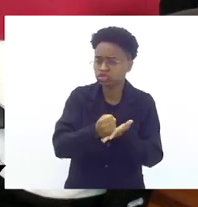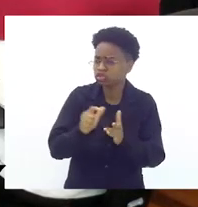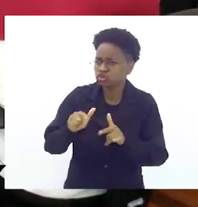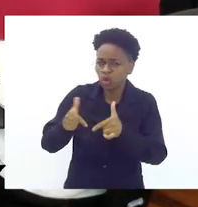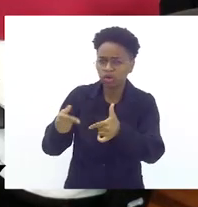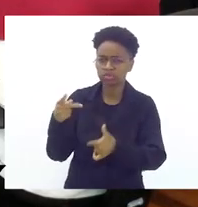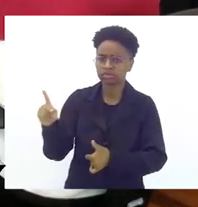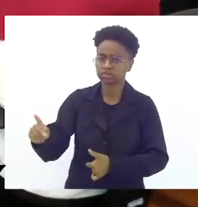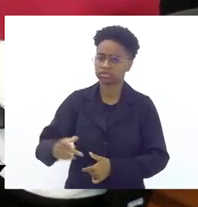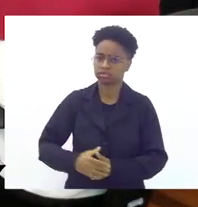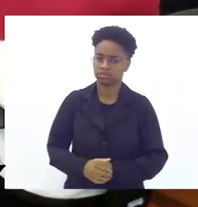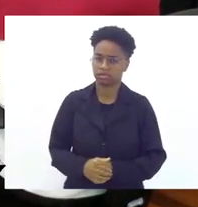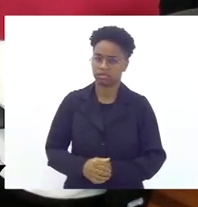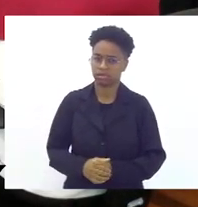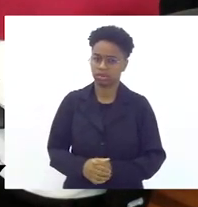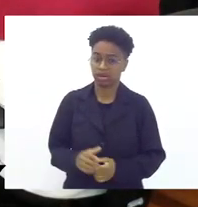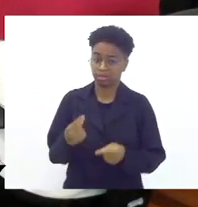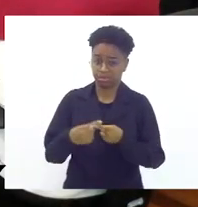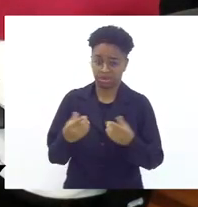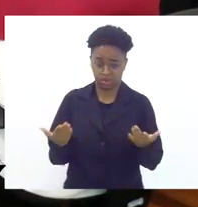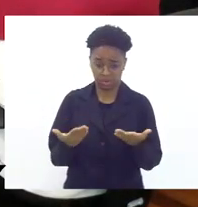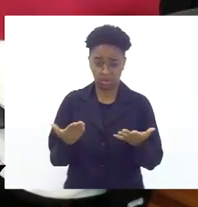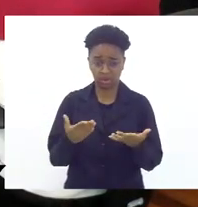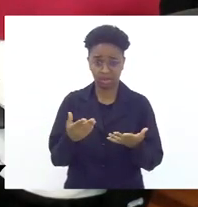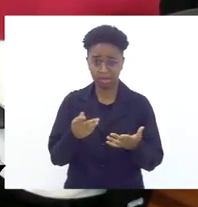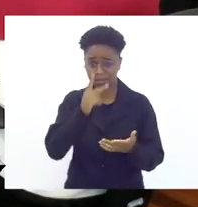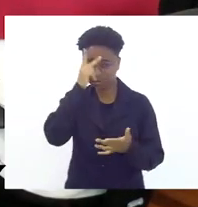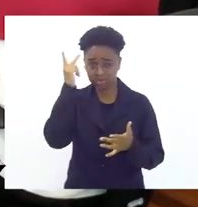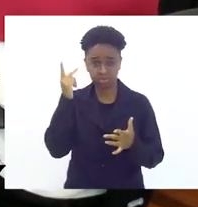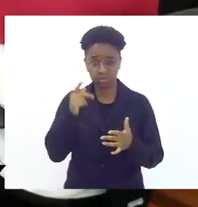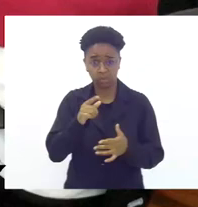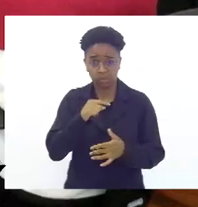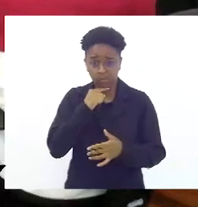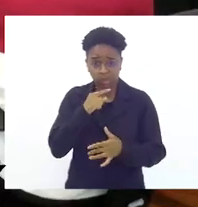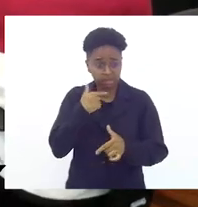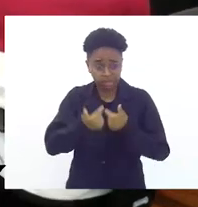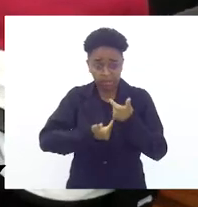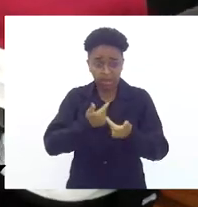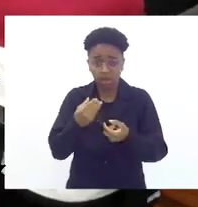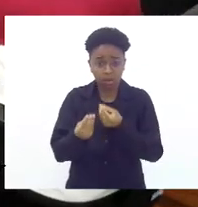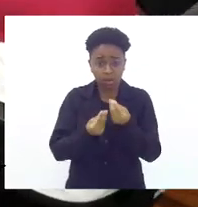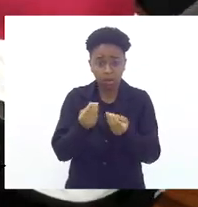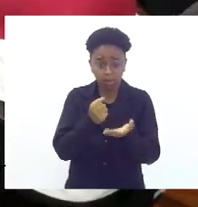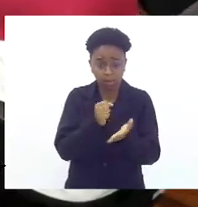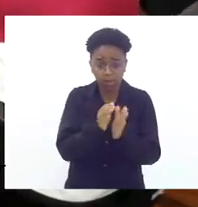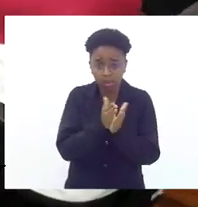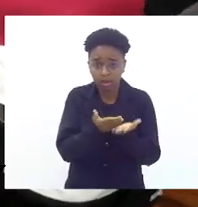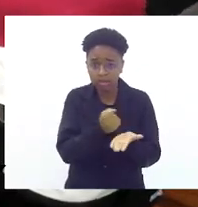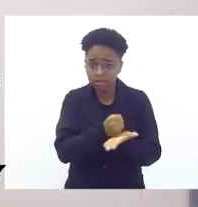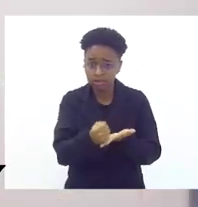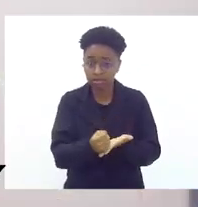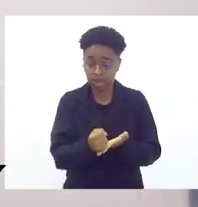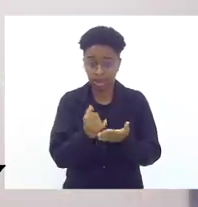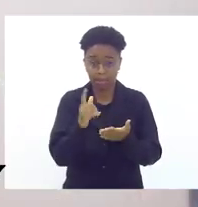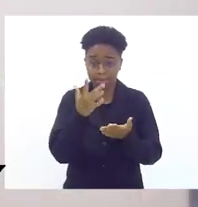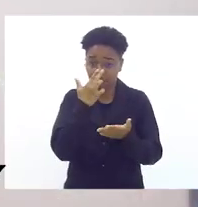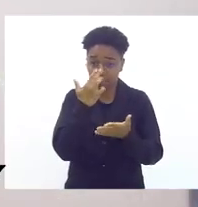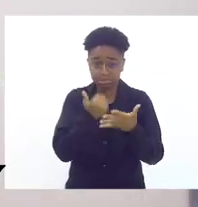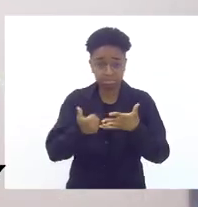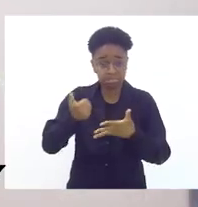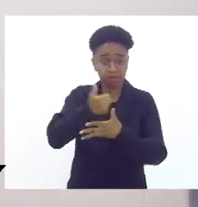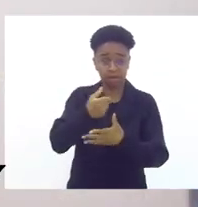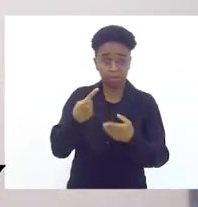sorte nesse mundo de desemprego né você andar com a carteira assinada Olha que privilégio porque não tem